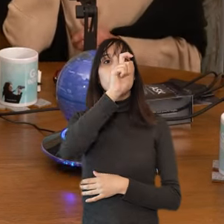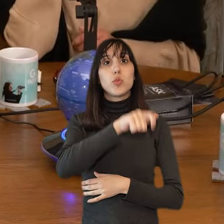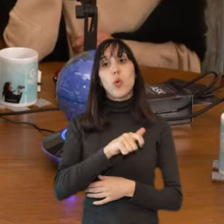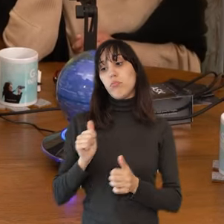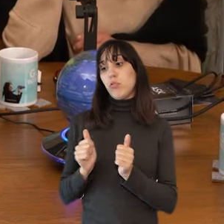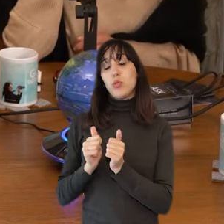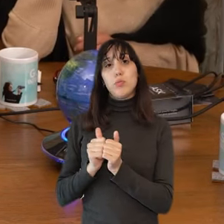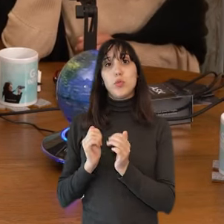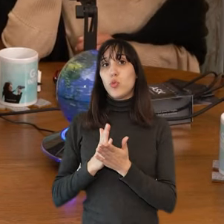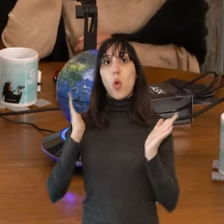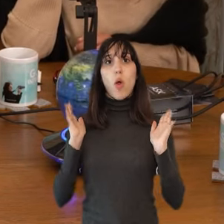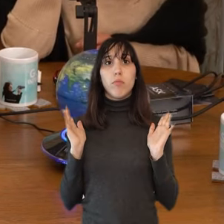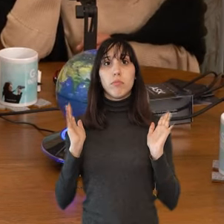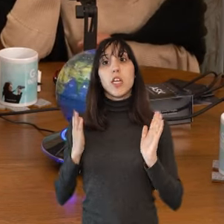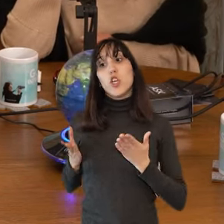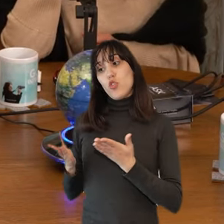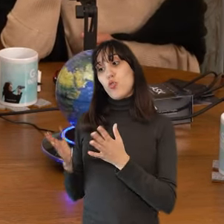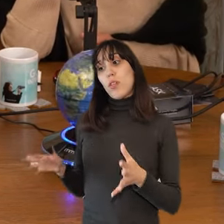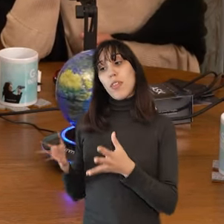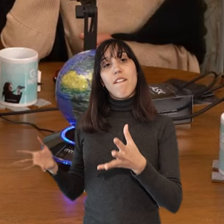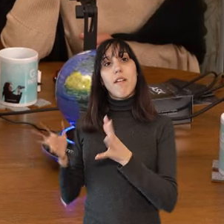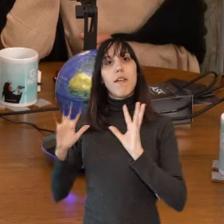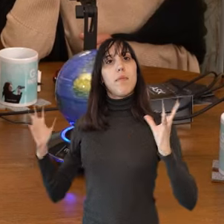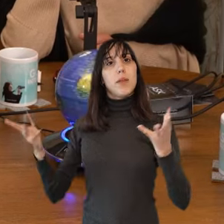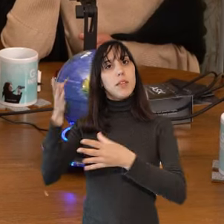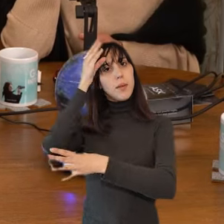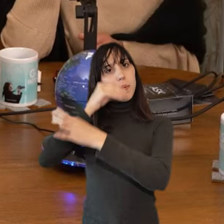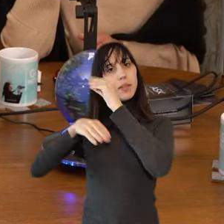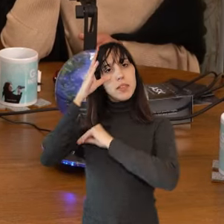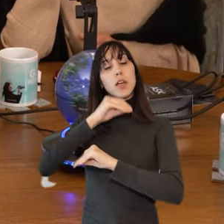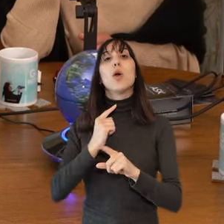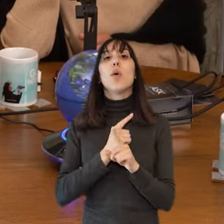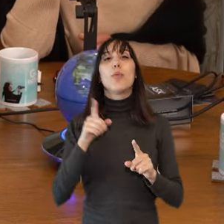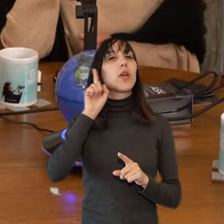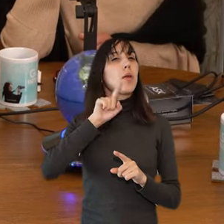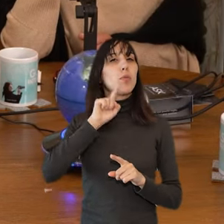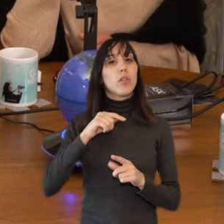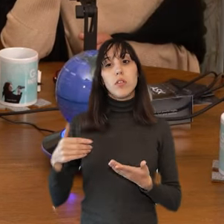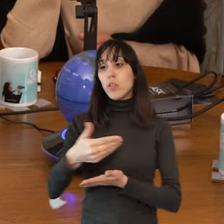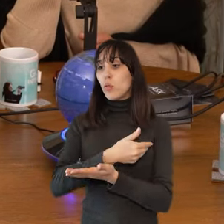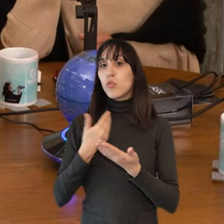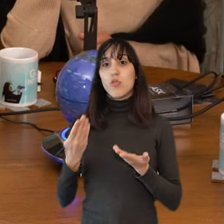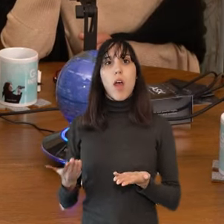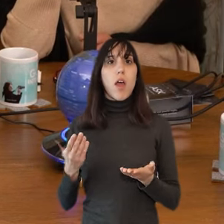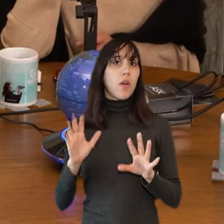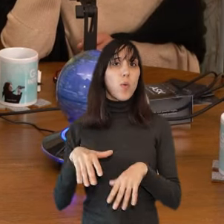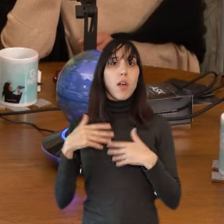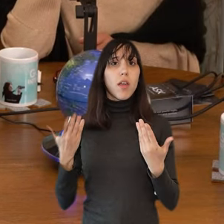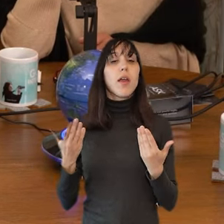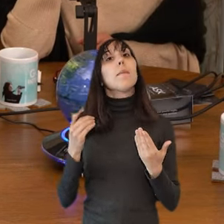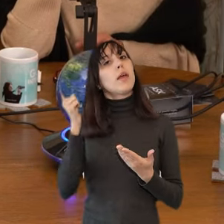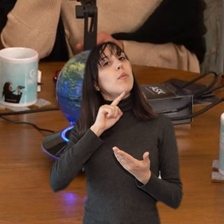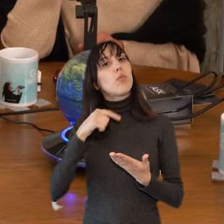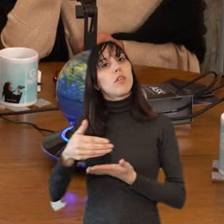está lá não é para ele e que ajuda a proporcionar e criar o ambiente aprendizagem Porque é importante ter recursos sejam eles quais forem não é e